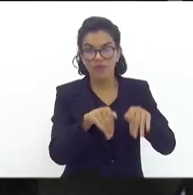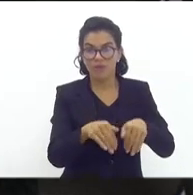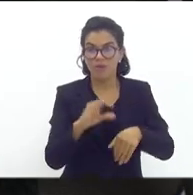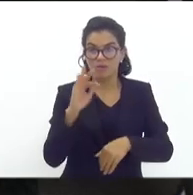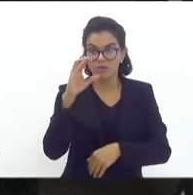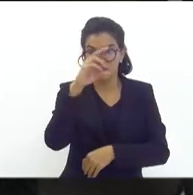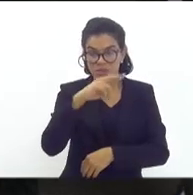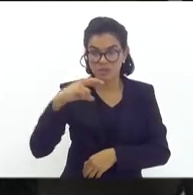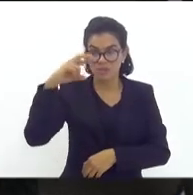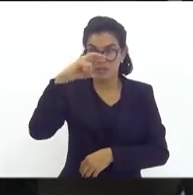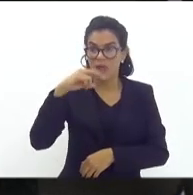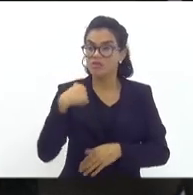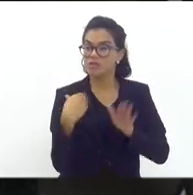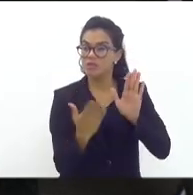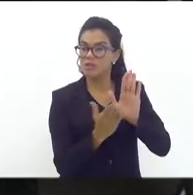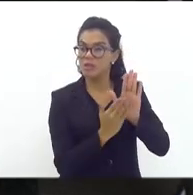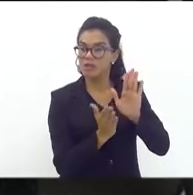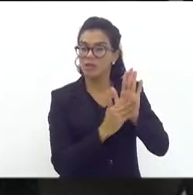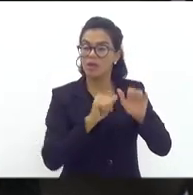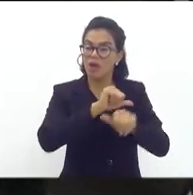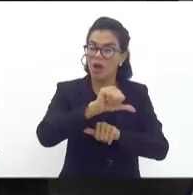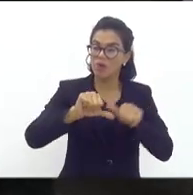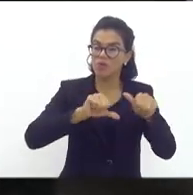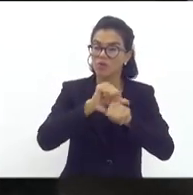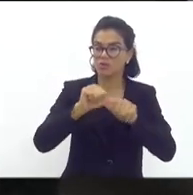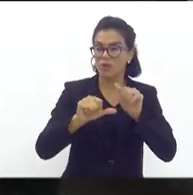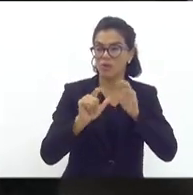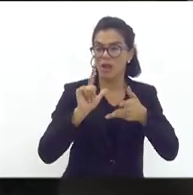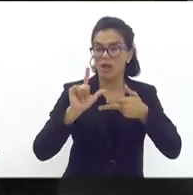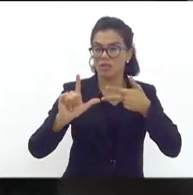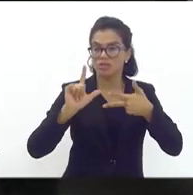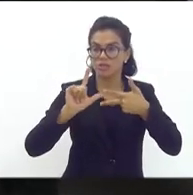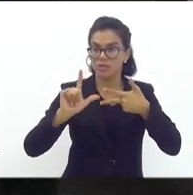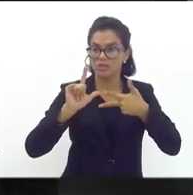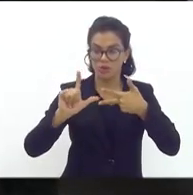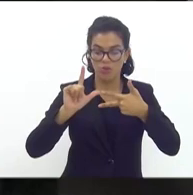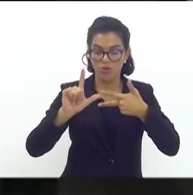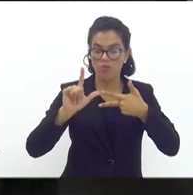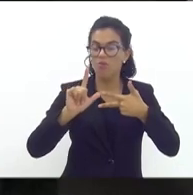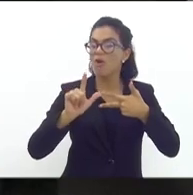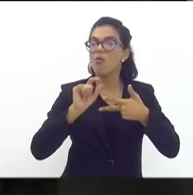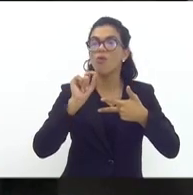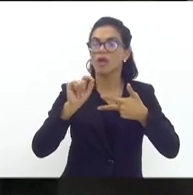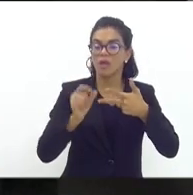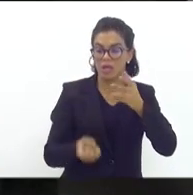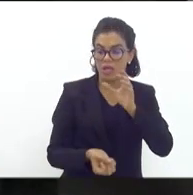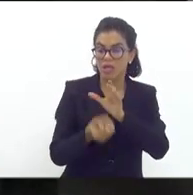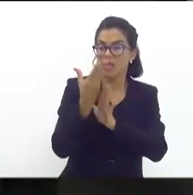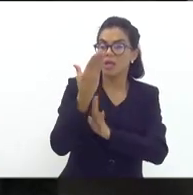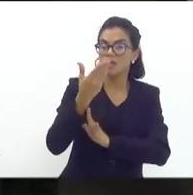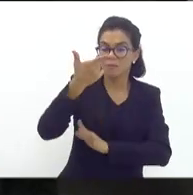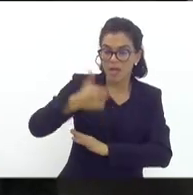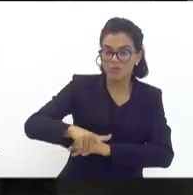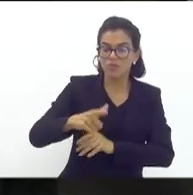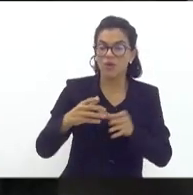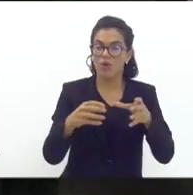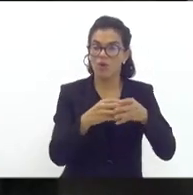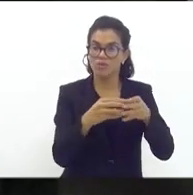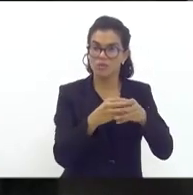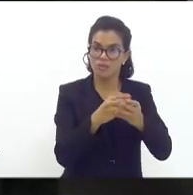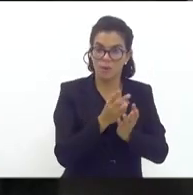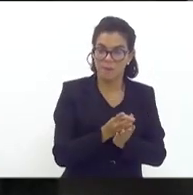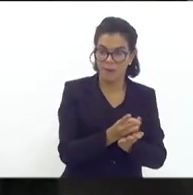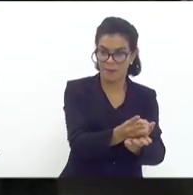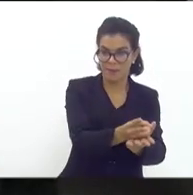é que a gente propõe algumas alterações na legislação para prever a criação de mais uma comissão permanente aqui